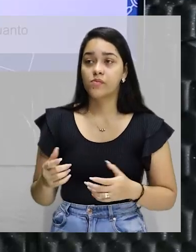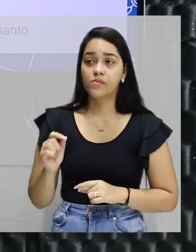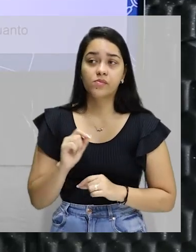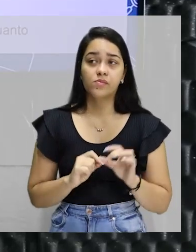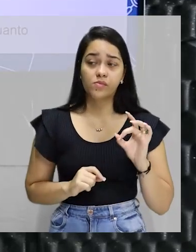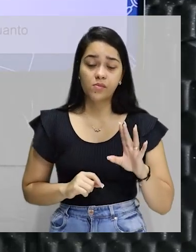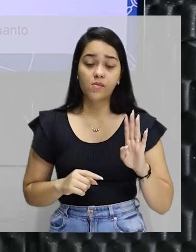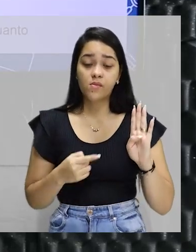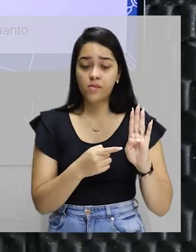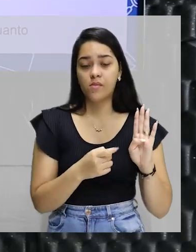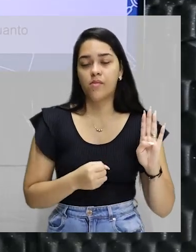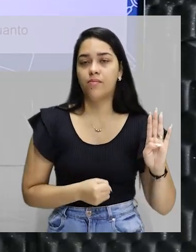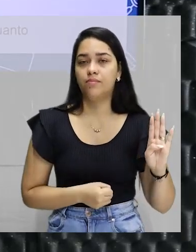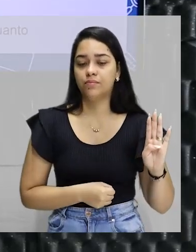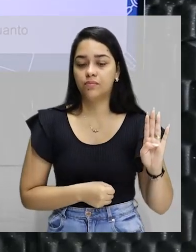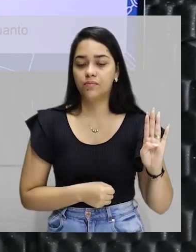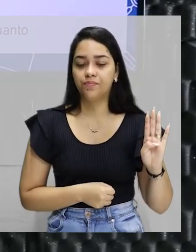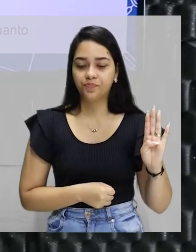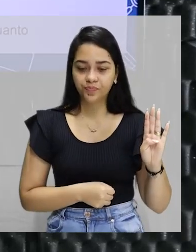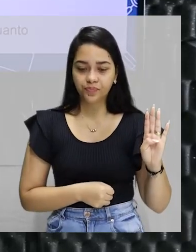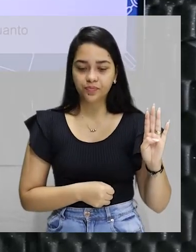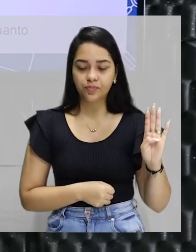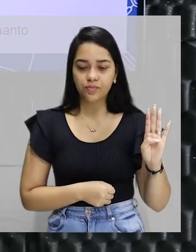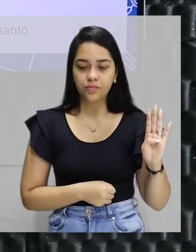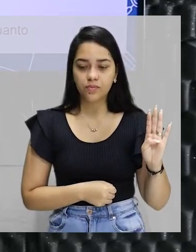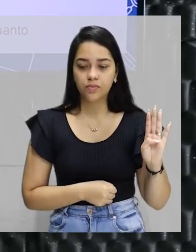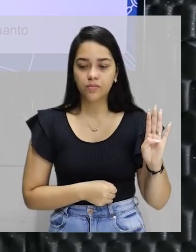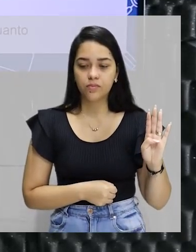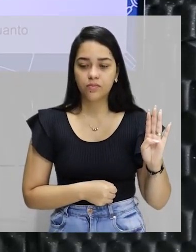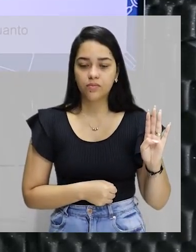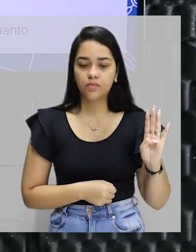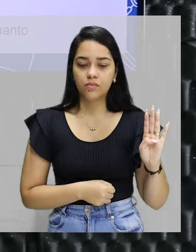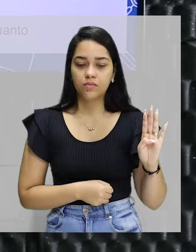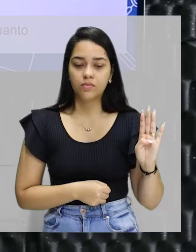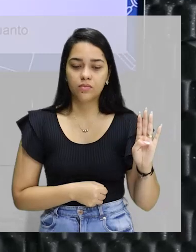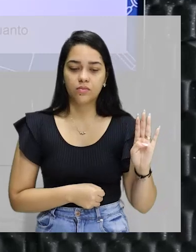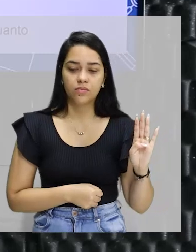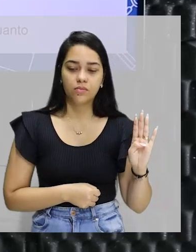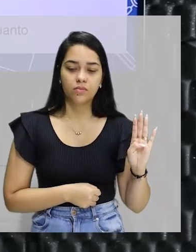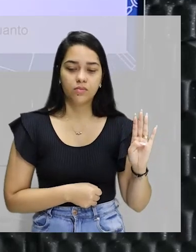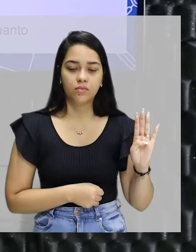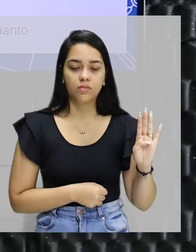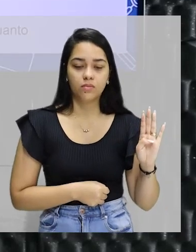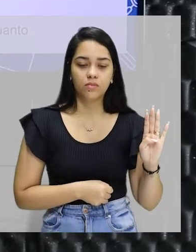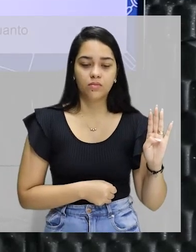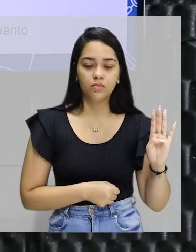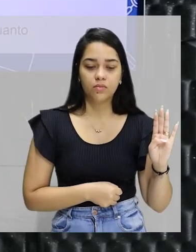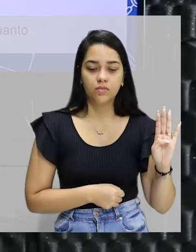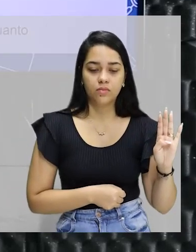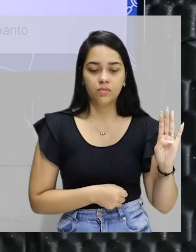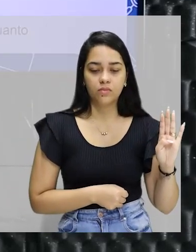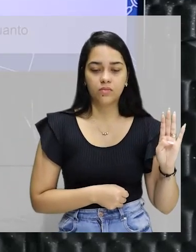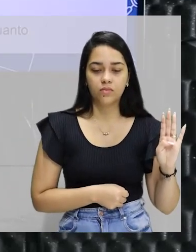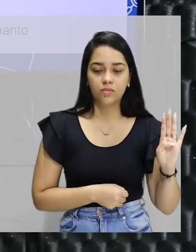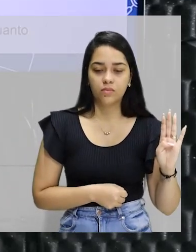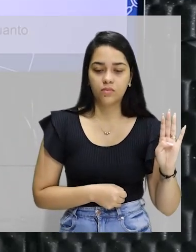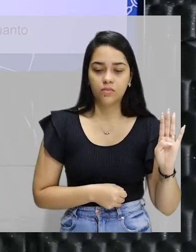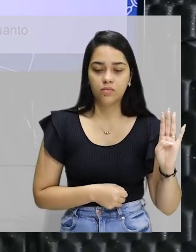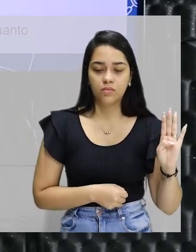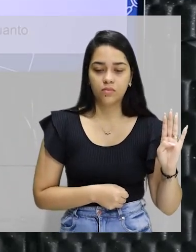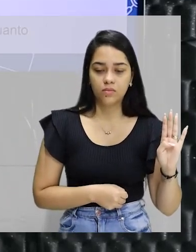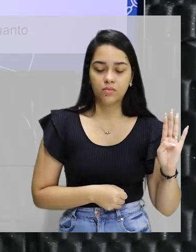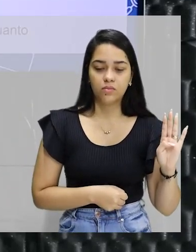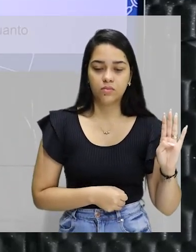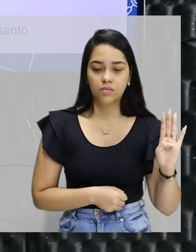resta aqui a letra B. Se o elemento radioativo em 100 anos sofre uma desintegração de 93,75% da